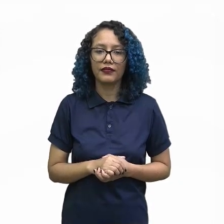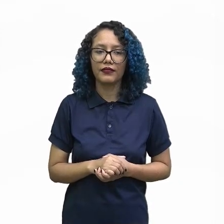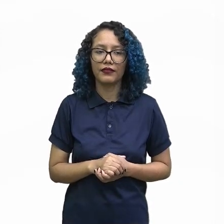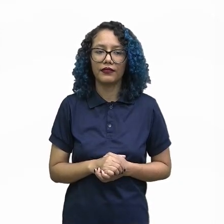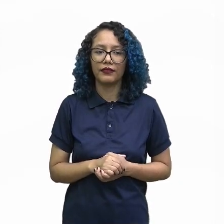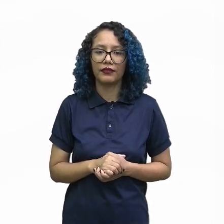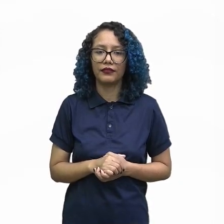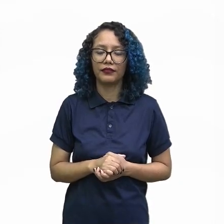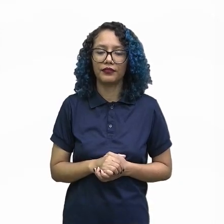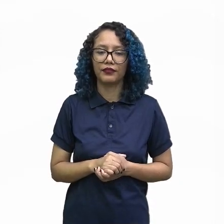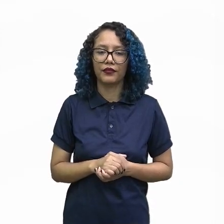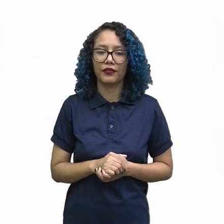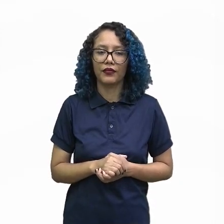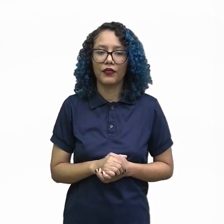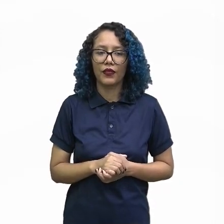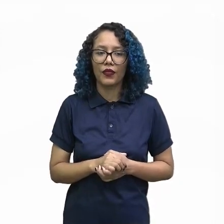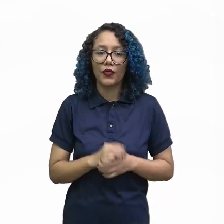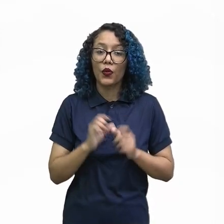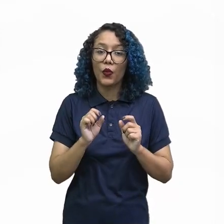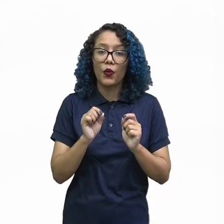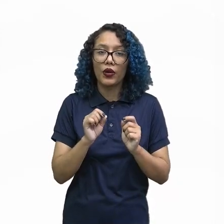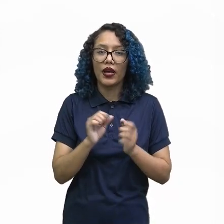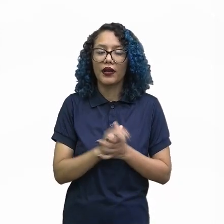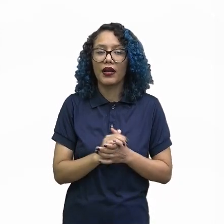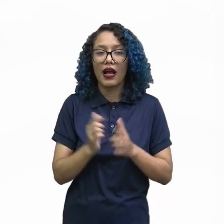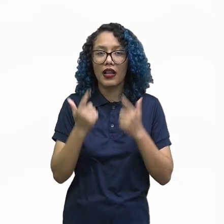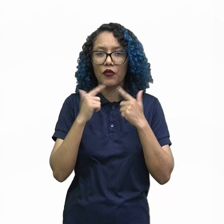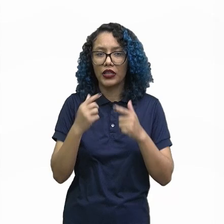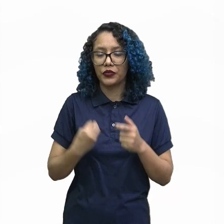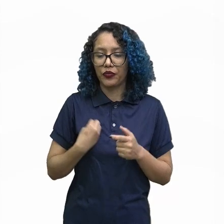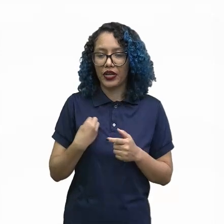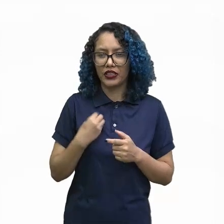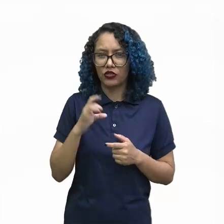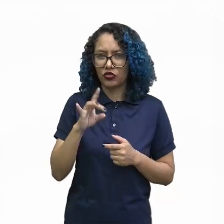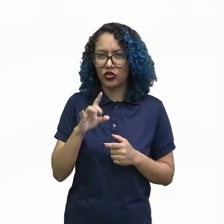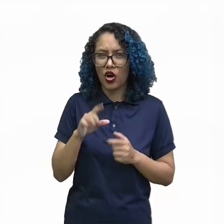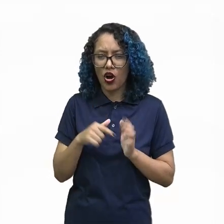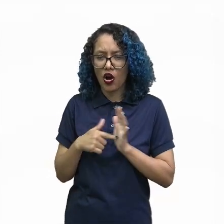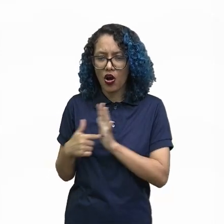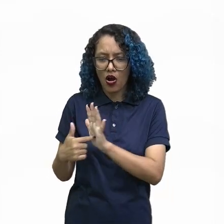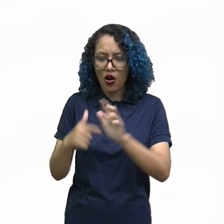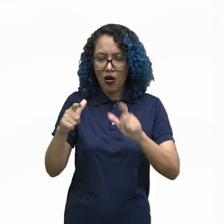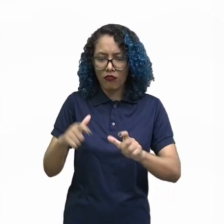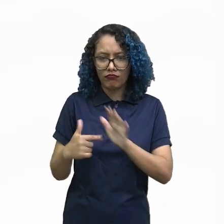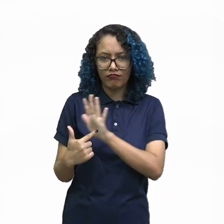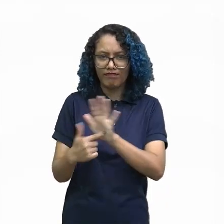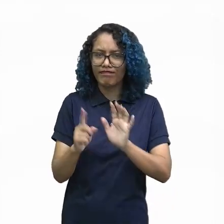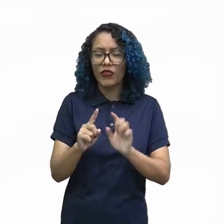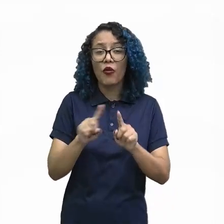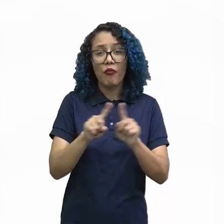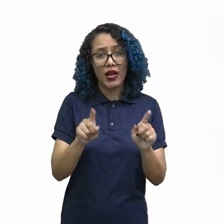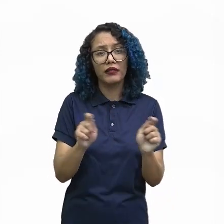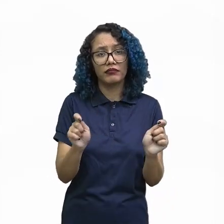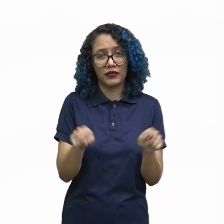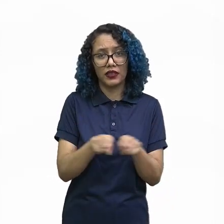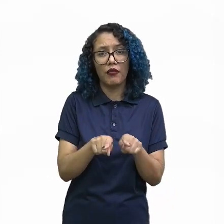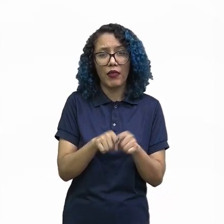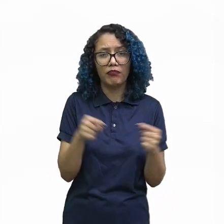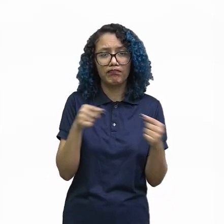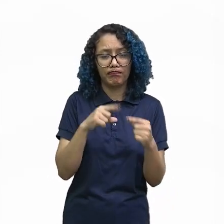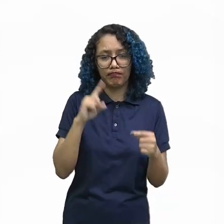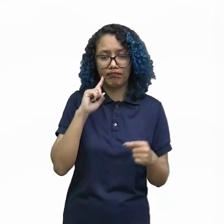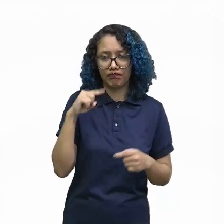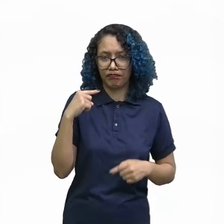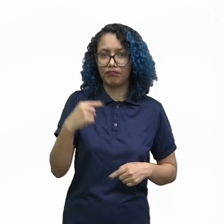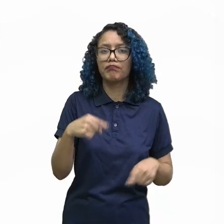uma linguagem que não está apenas nos palcos, mas também no meu cotidiano. E claro, uma